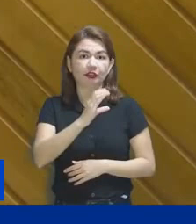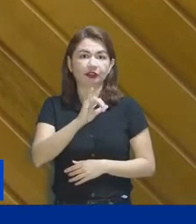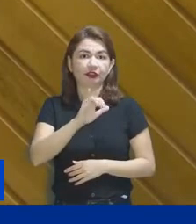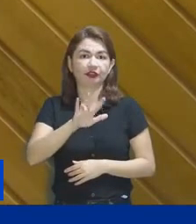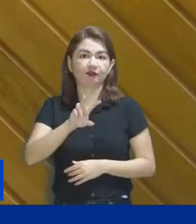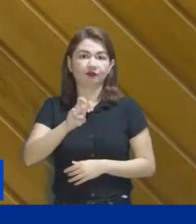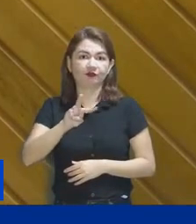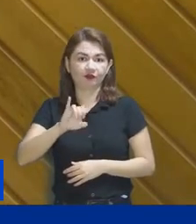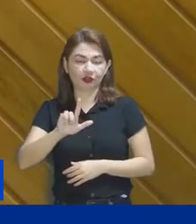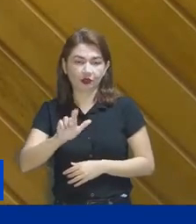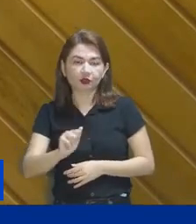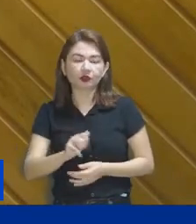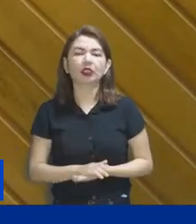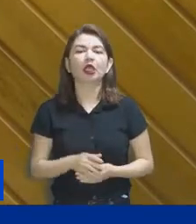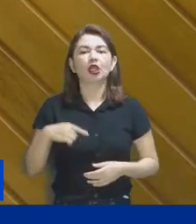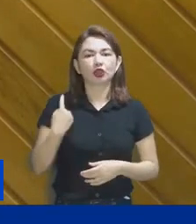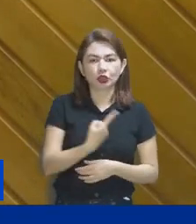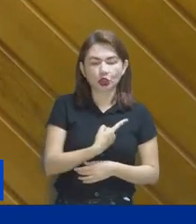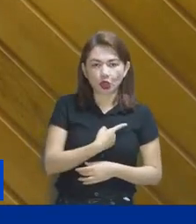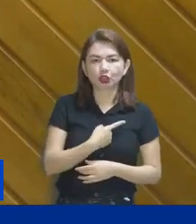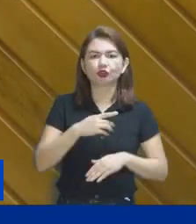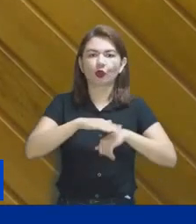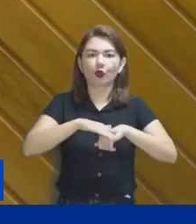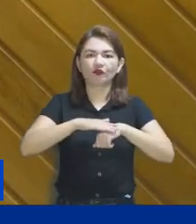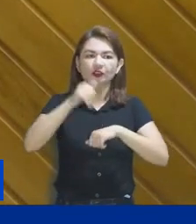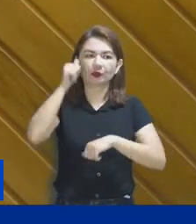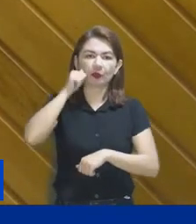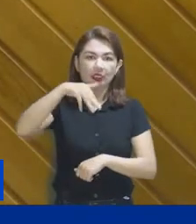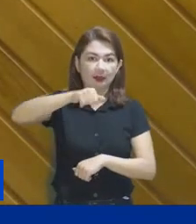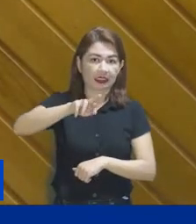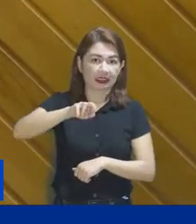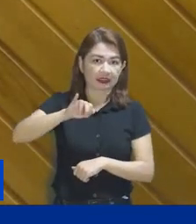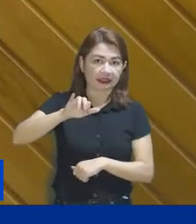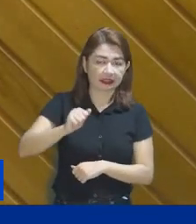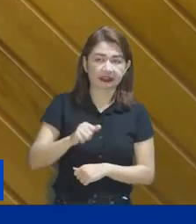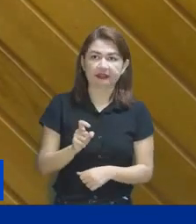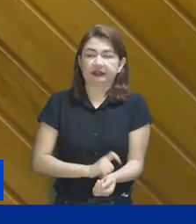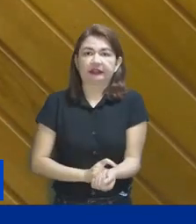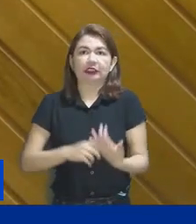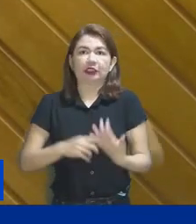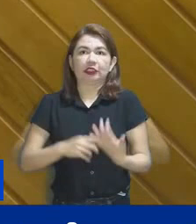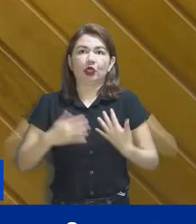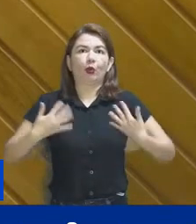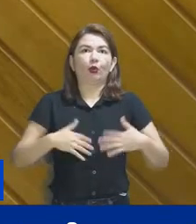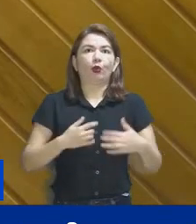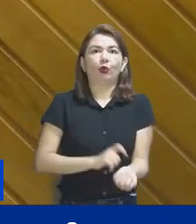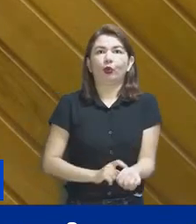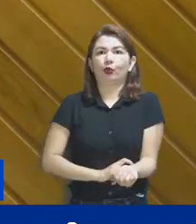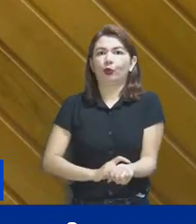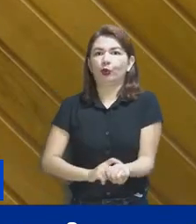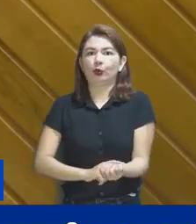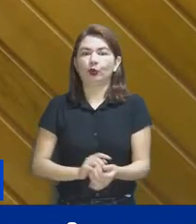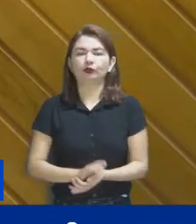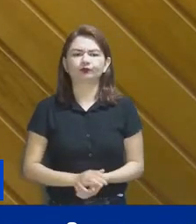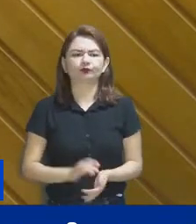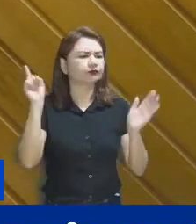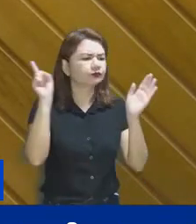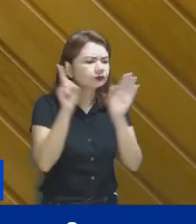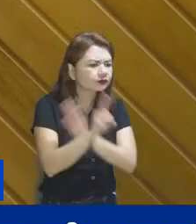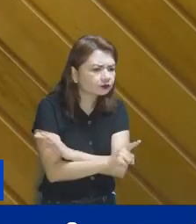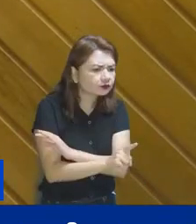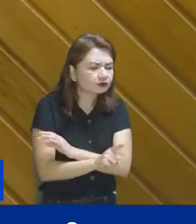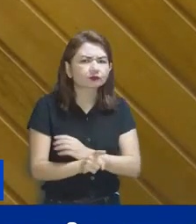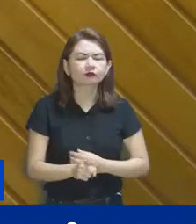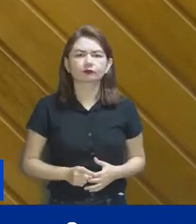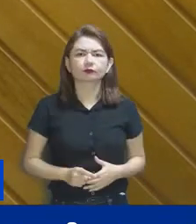senhora Maria. A senhora Maria estava muito nervosa, ela foi admoestada, interpelada diretamente, de